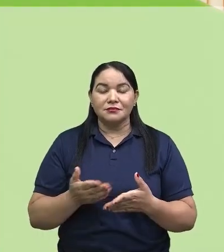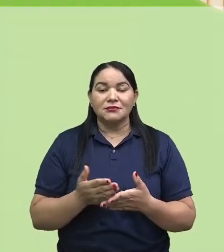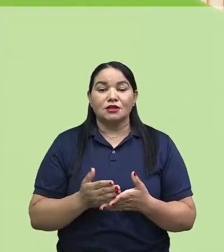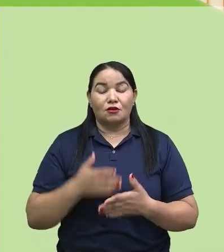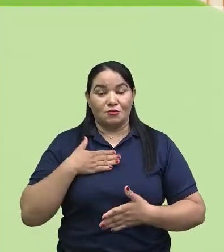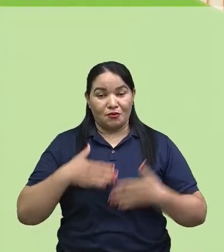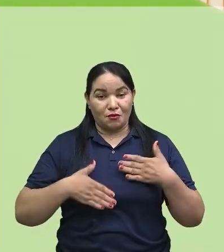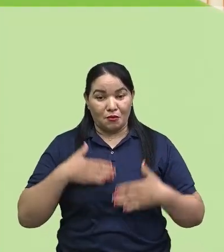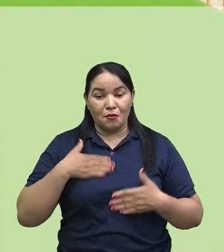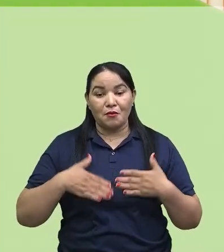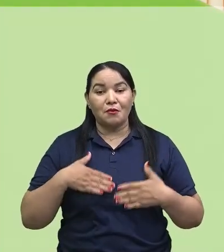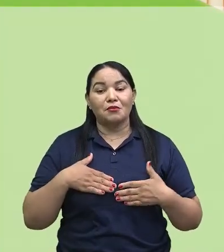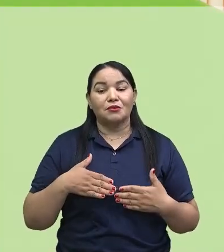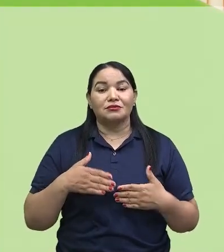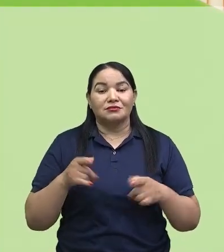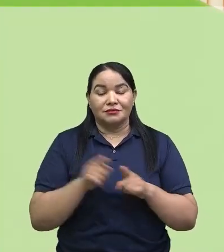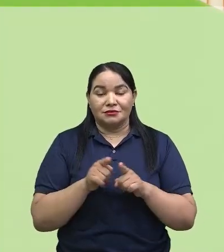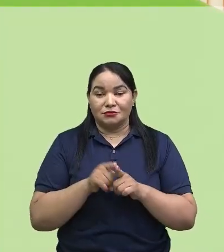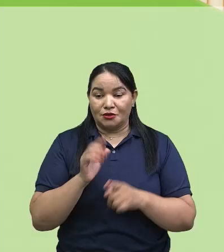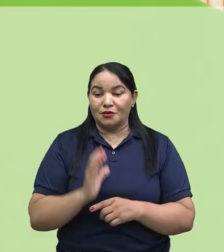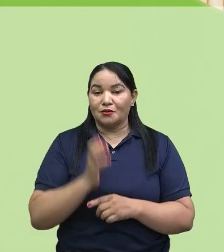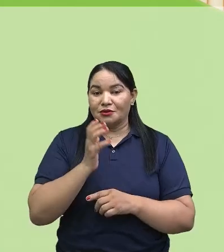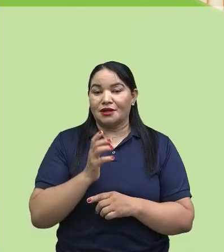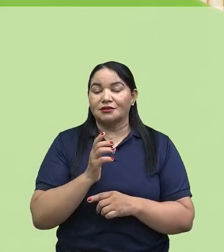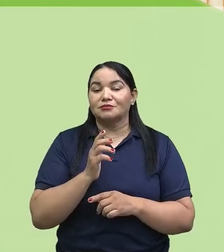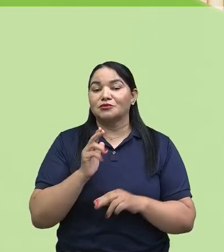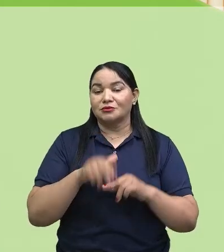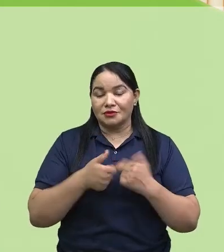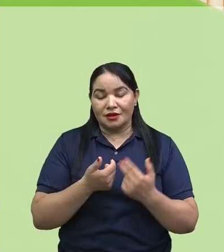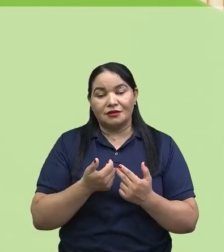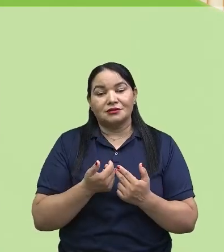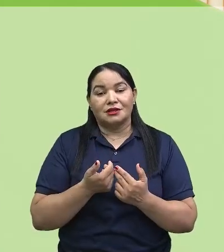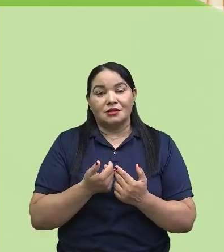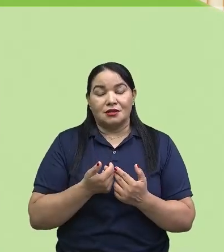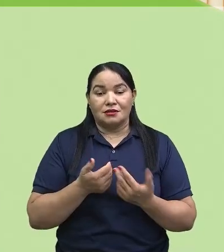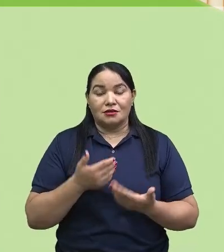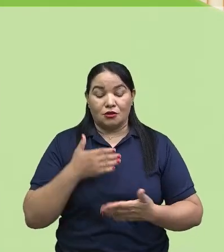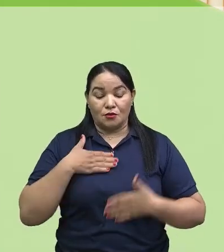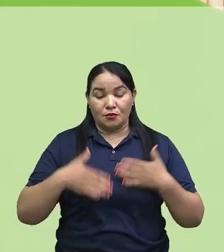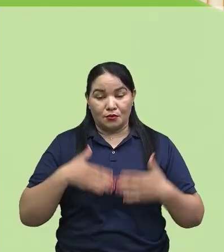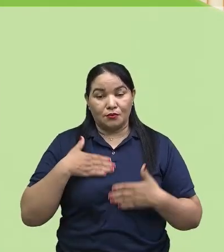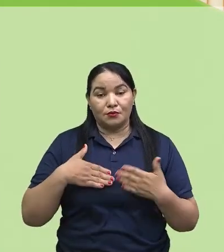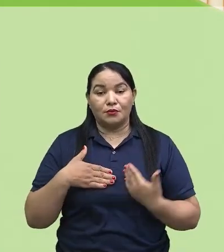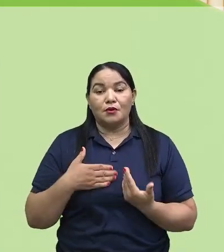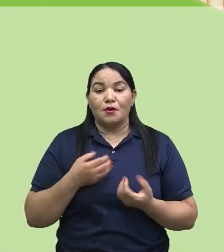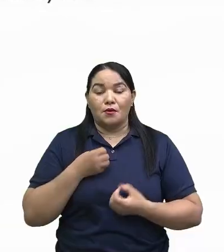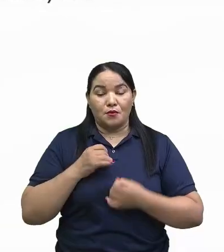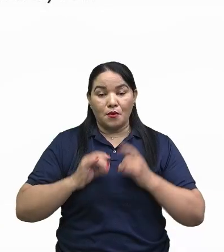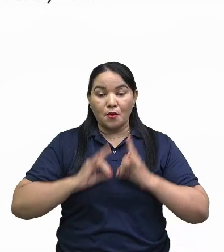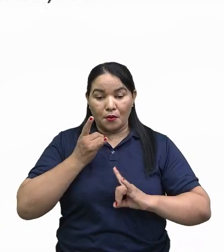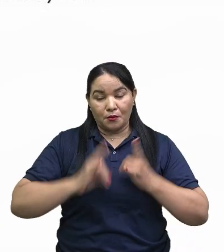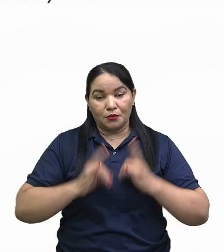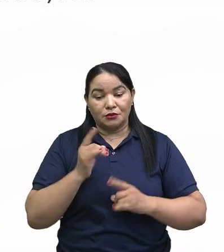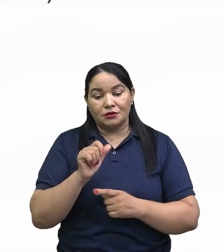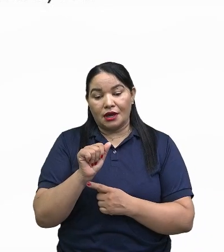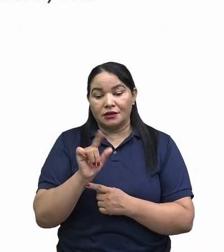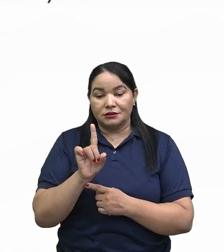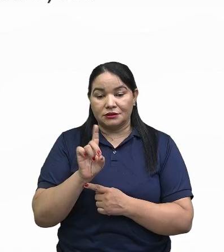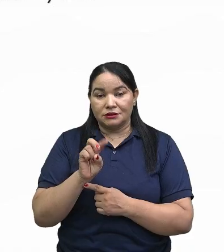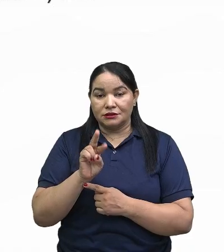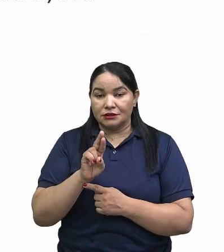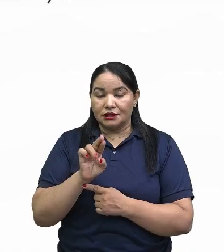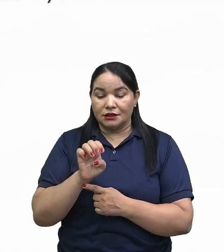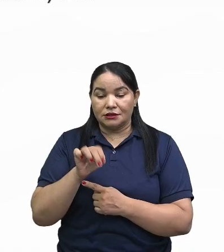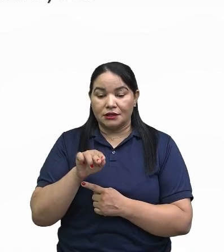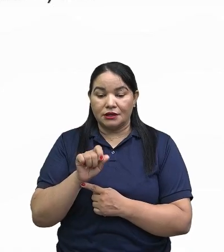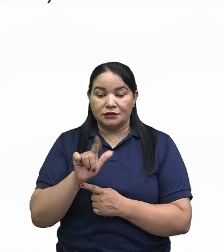nosso corpo através da adrenalina, né? Esse hormônio que é produzido nas glândulas suprarrenais. Vamos observar também